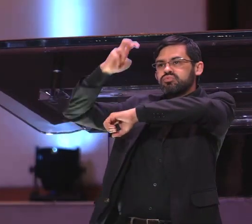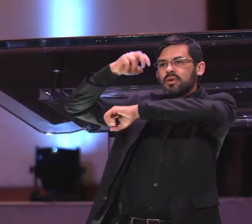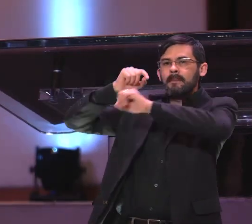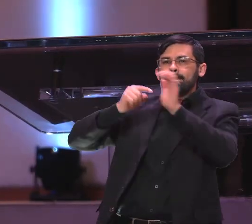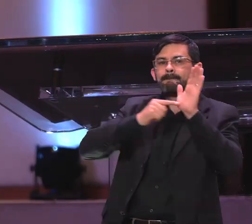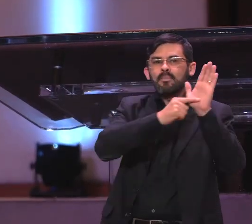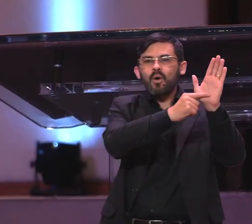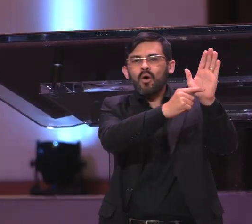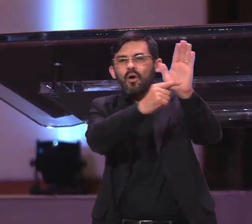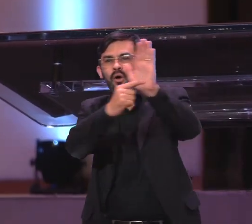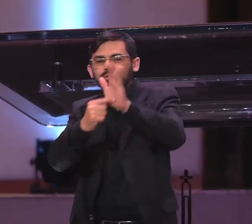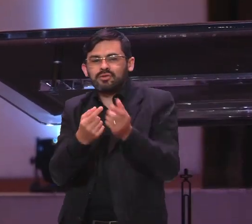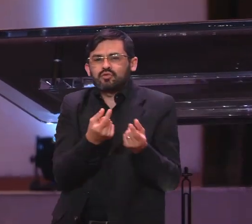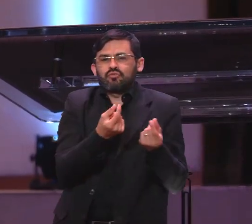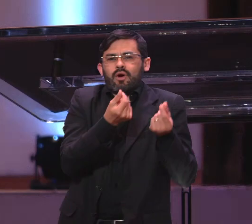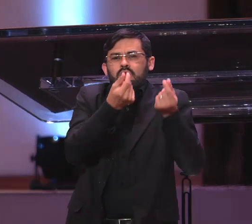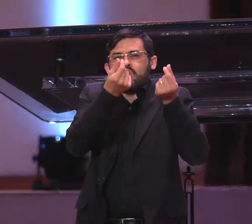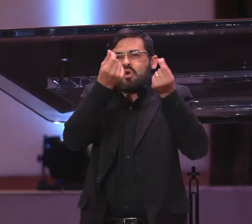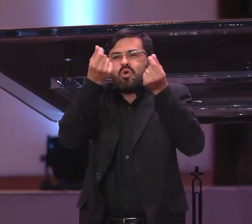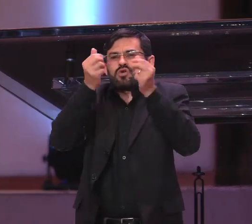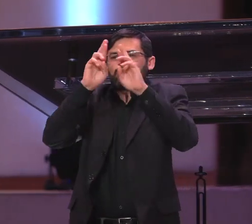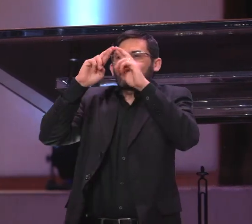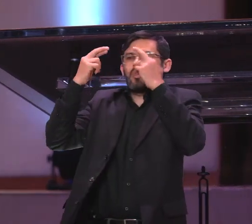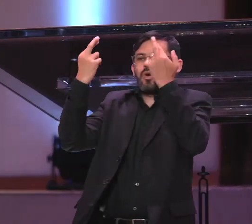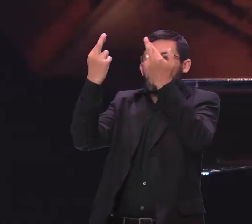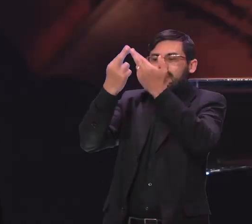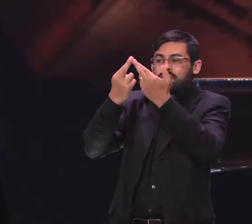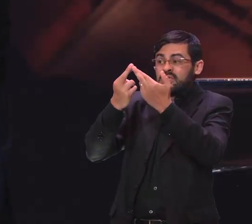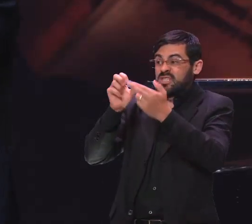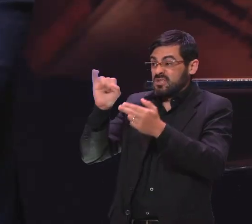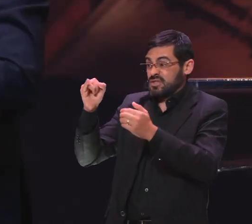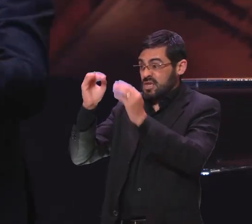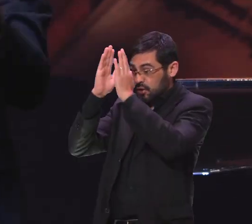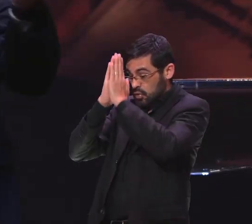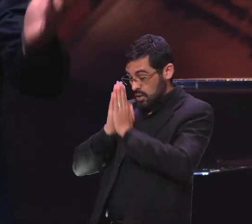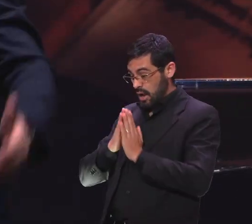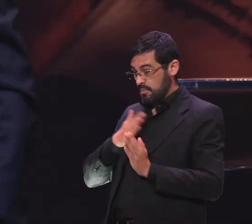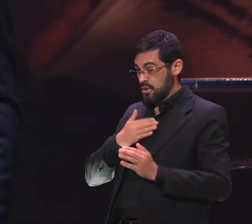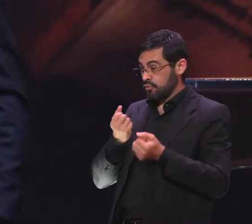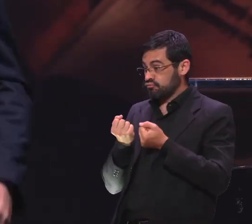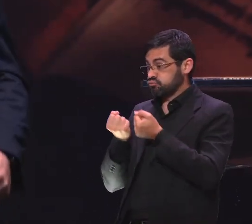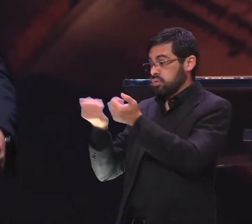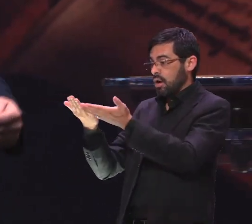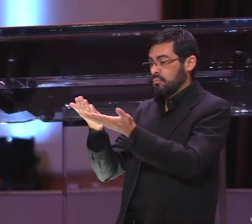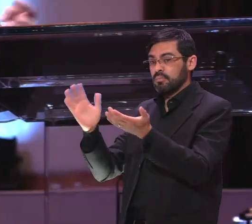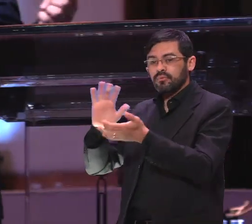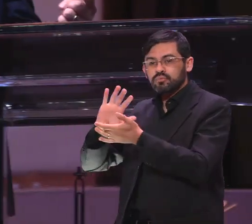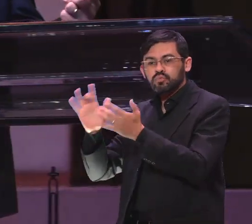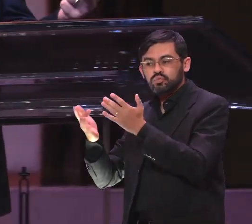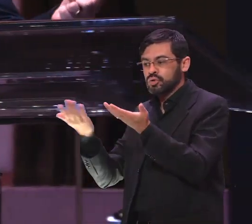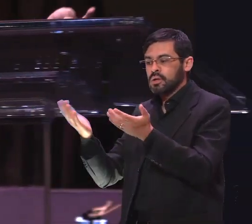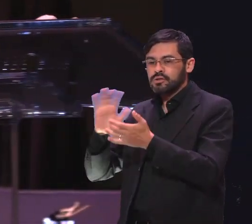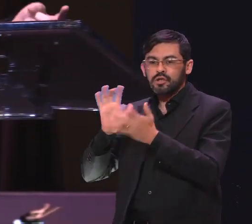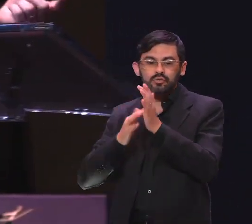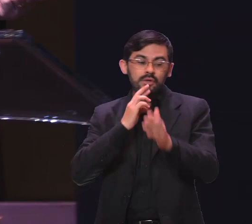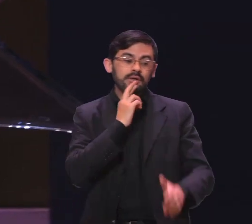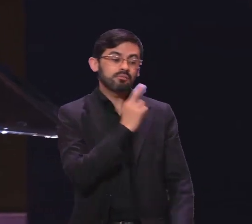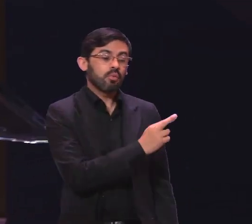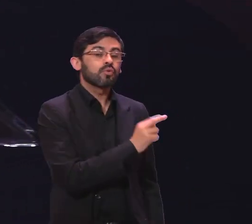toda aquela riqueza, os reinos. E ele diz: olha, se me adorares, tudo isso será seu. E Jesus responde de novo com